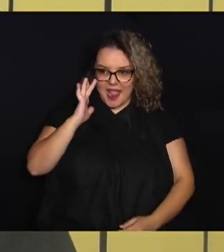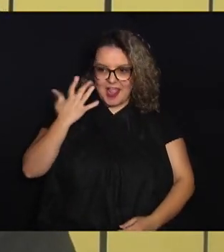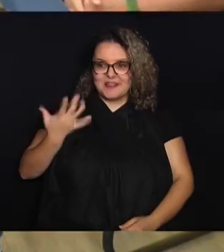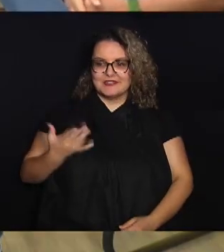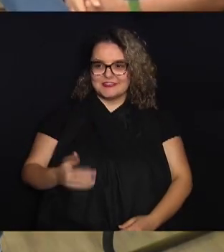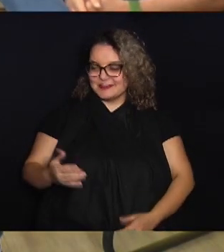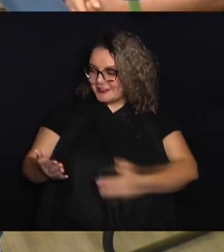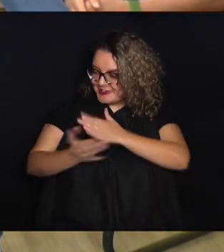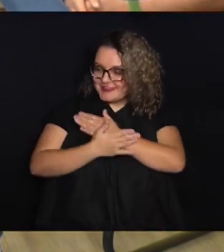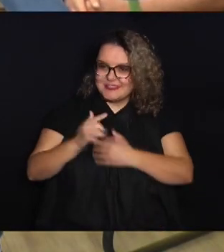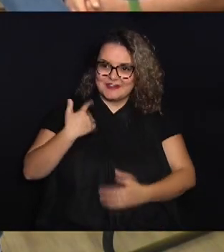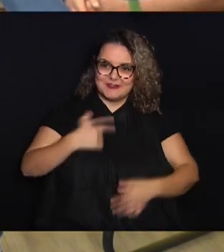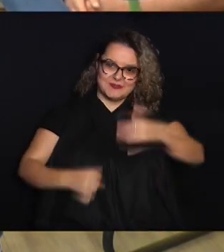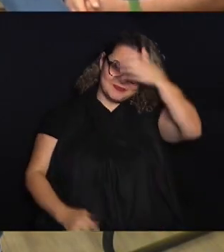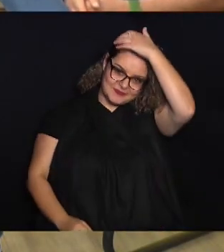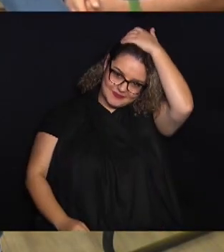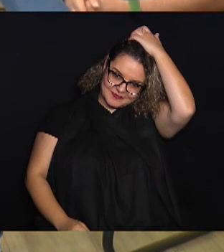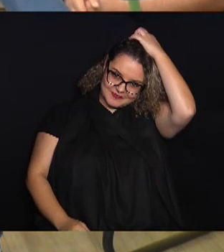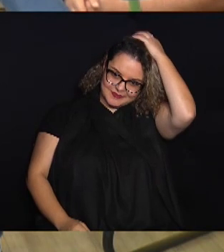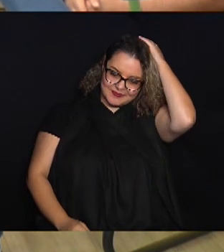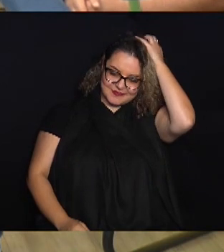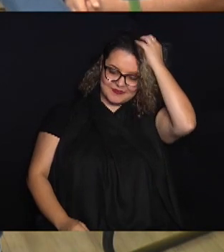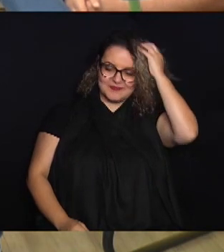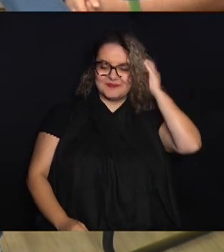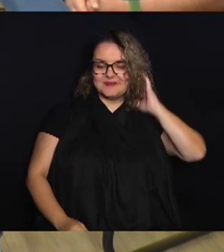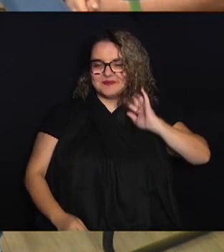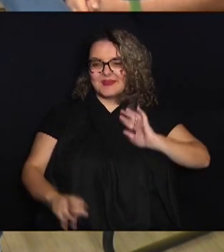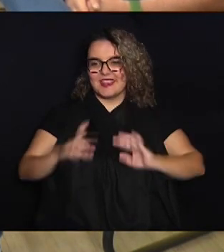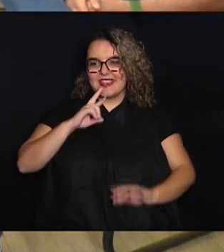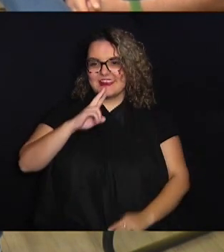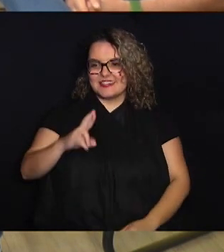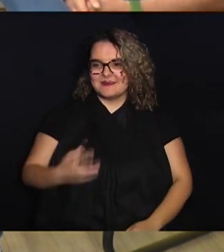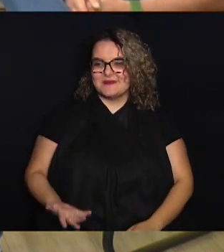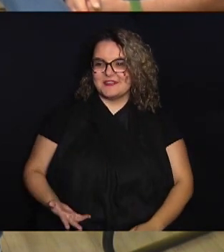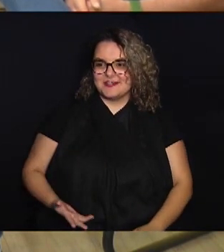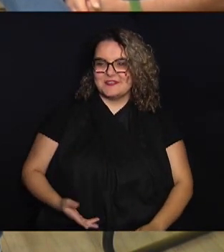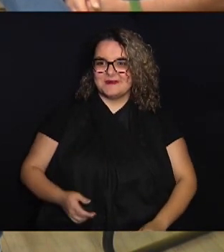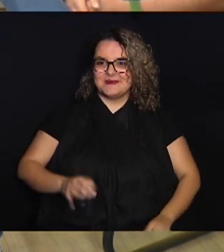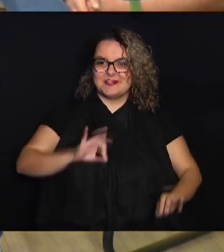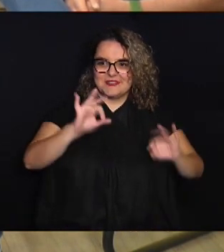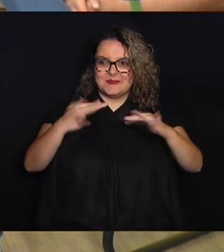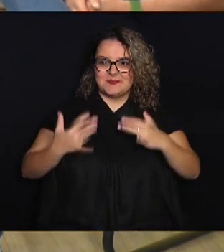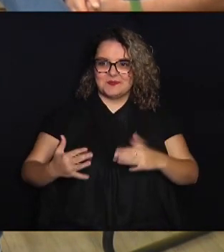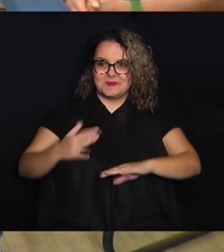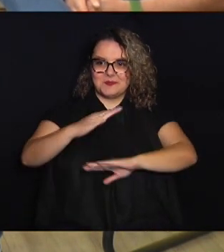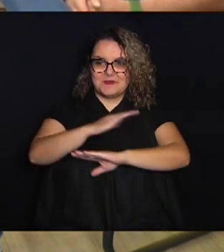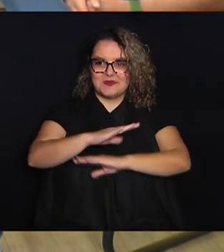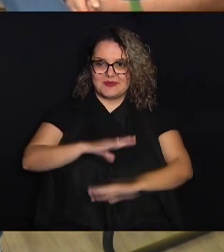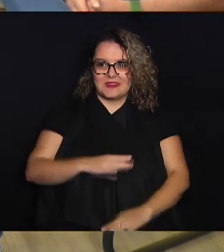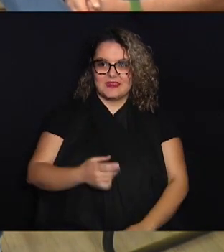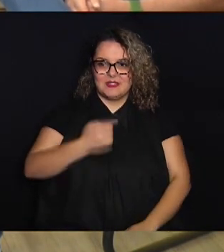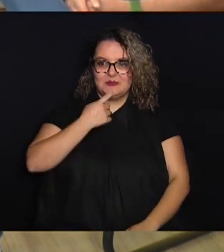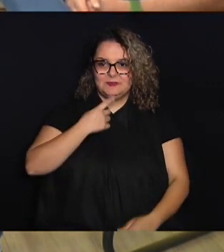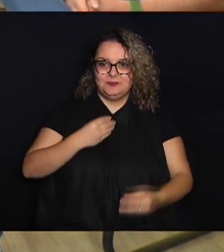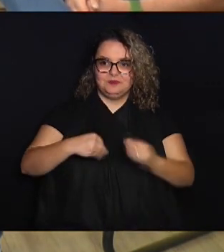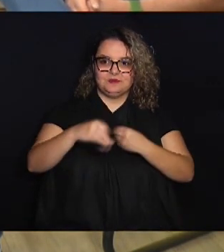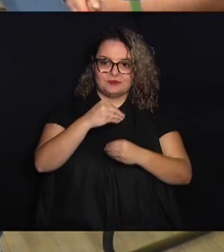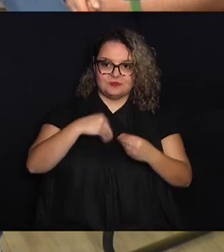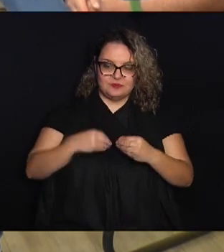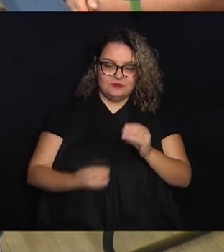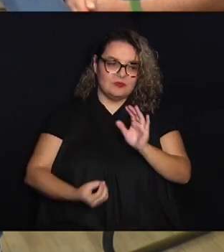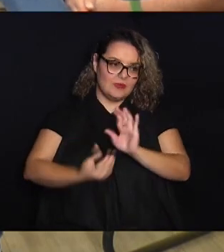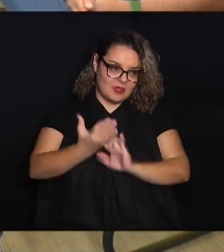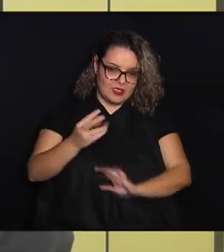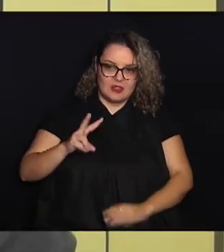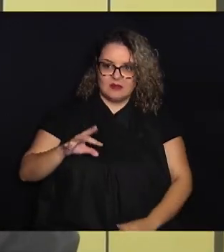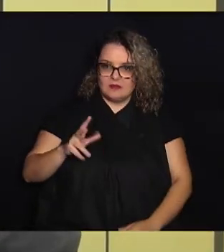Vamos lá então, Irene. Responde aí para o pessoal que está acompanhando a estreia do Estúdio Câmara. A Câmara de Campinas, ela está muito envolvida com a criação da